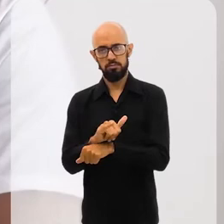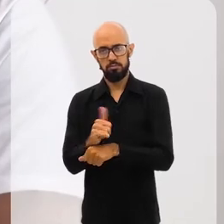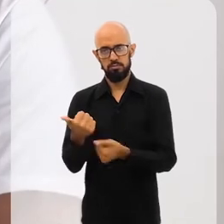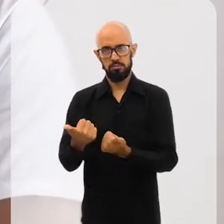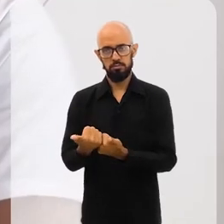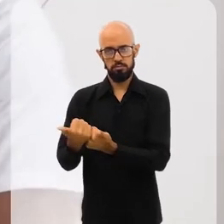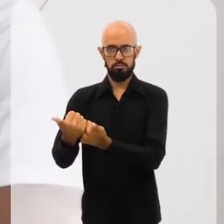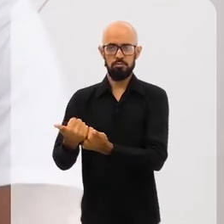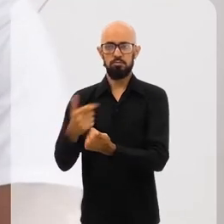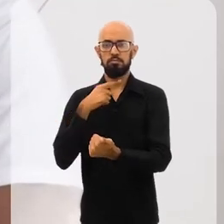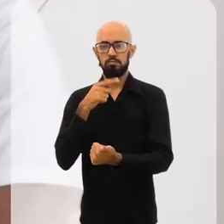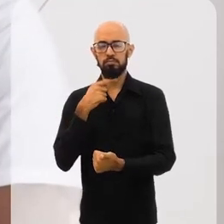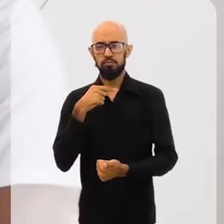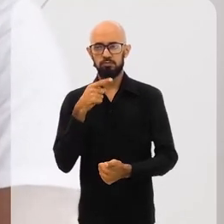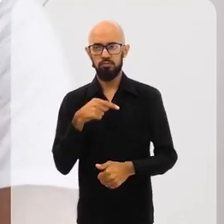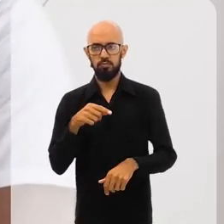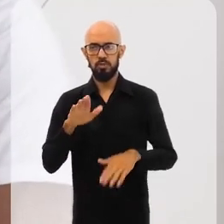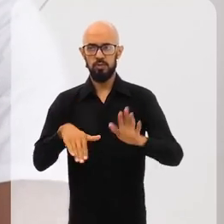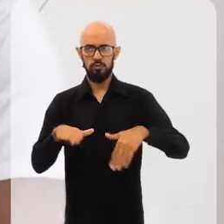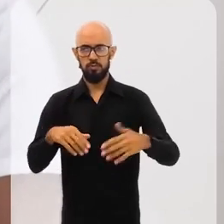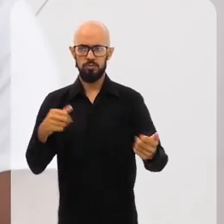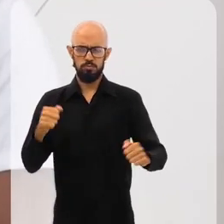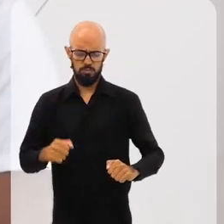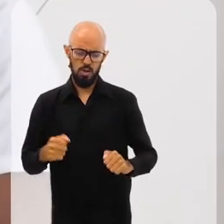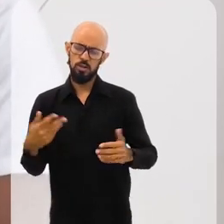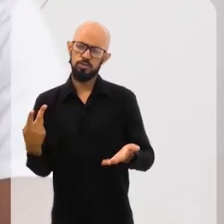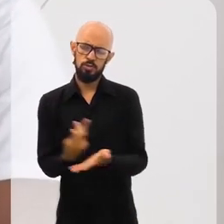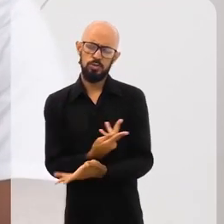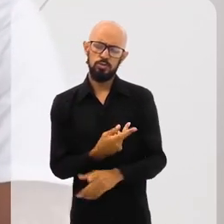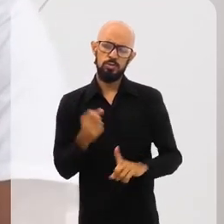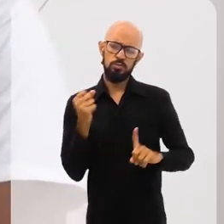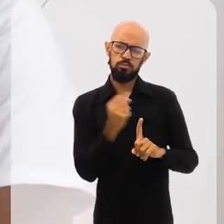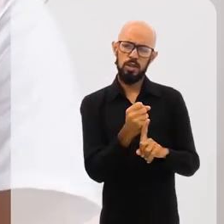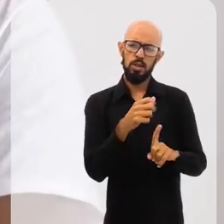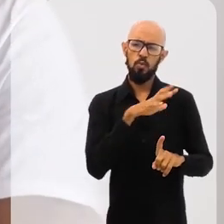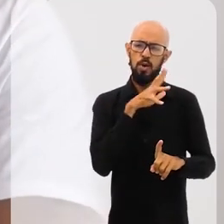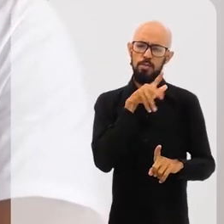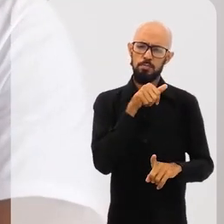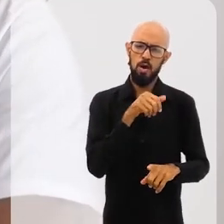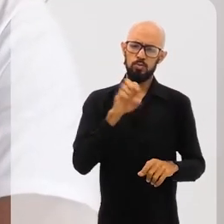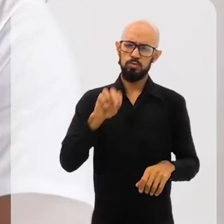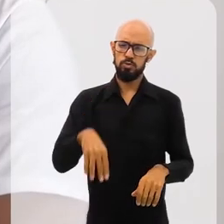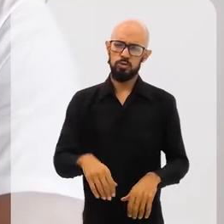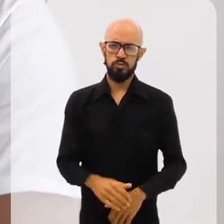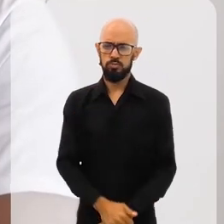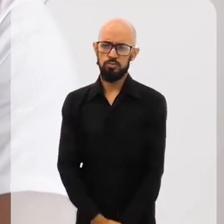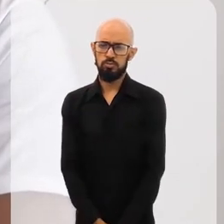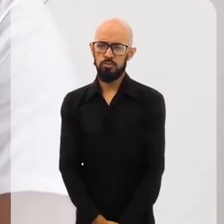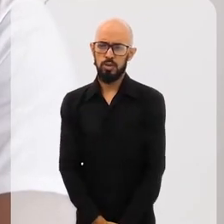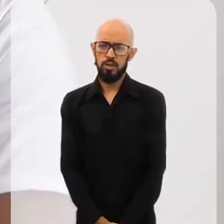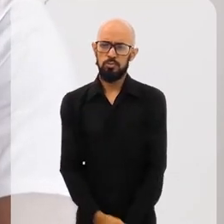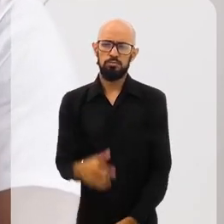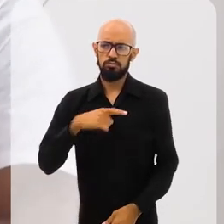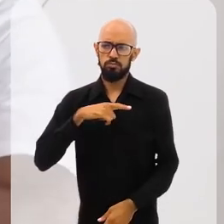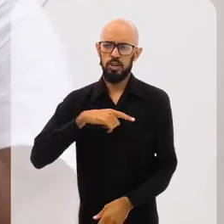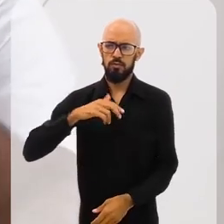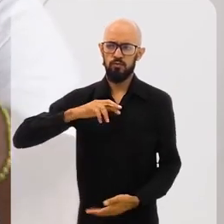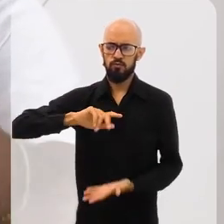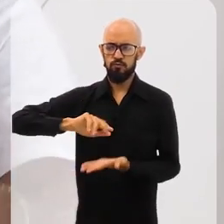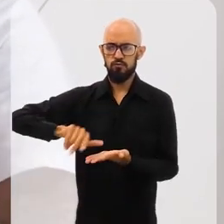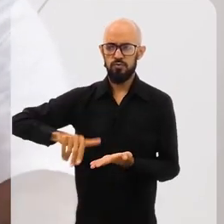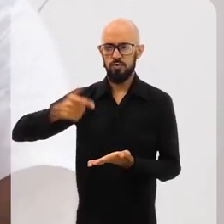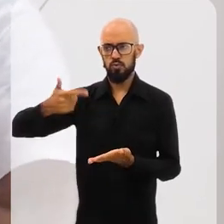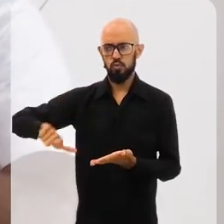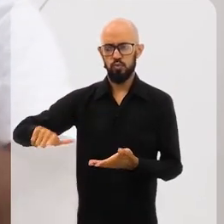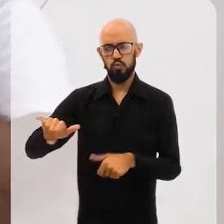te auxiliar em cima daquela dor. E, de vez em quando, pode ser um sacrifício animal, sim. Entende? Então, tem várias